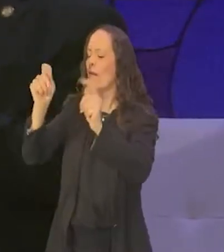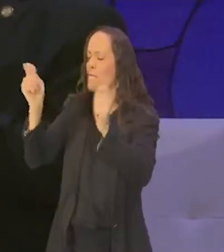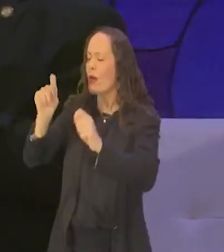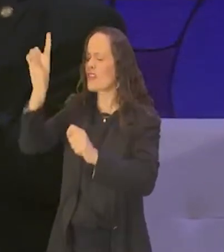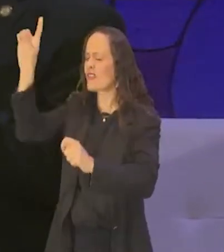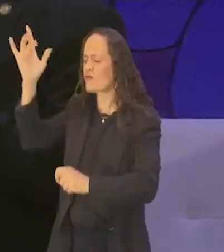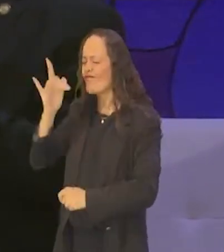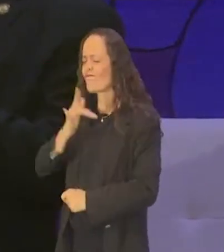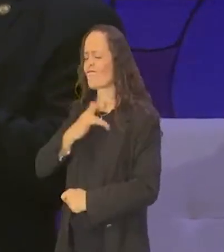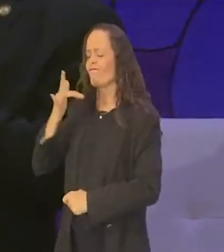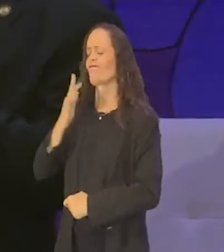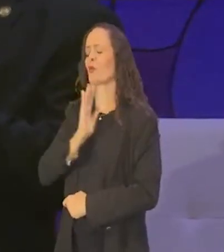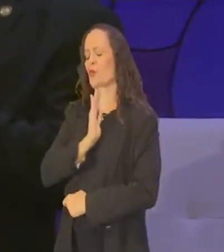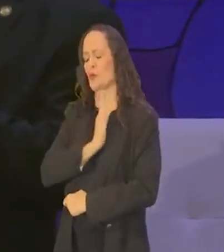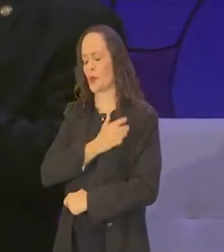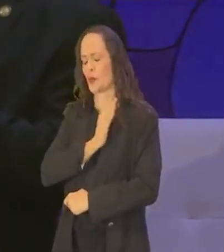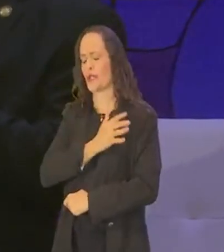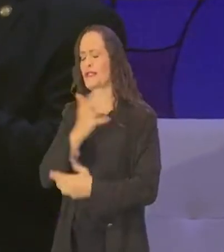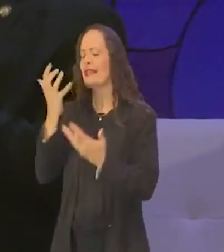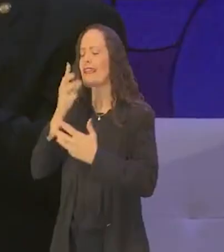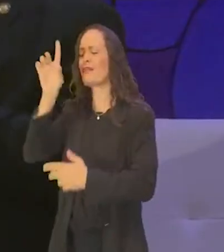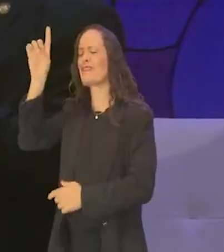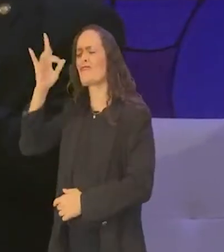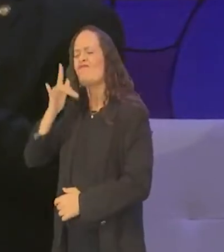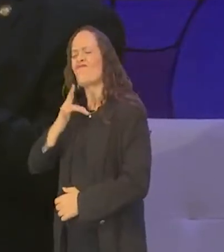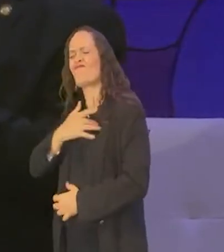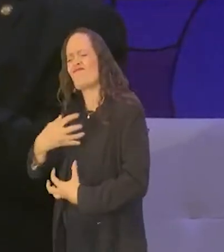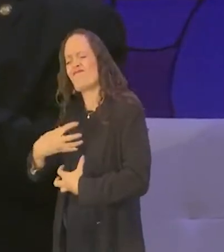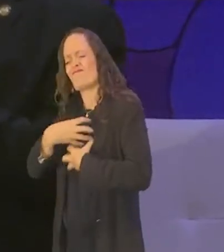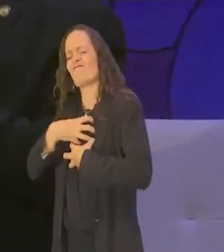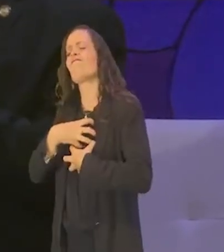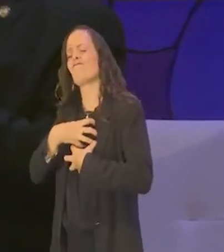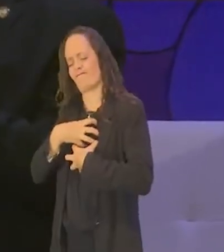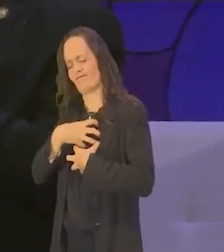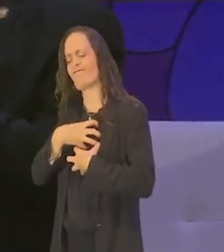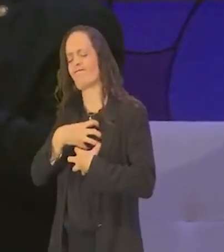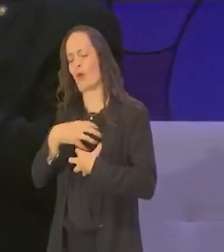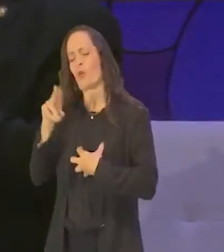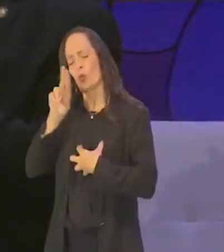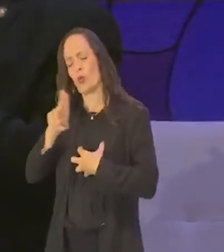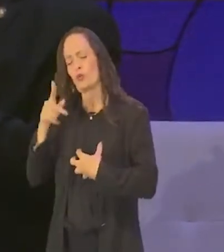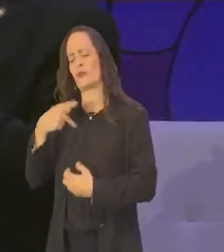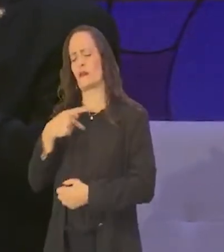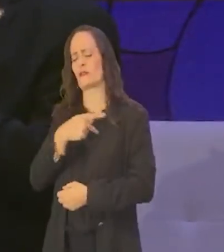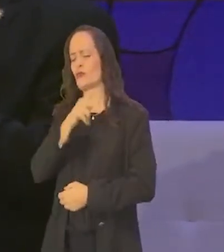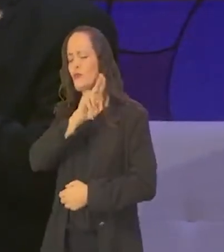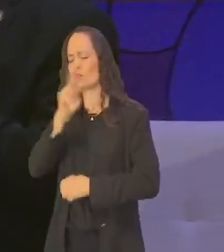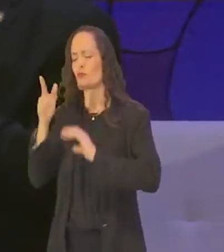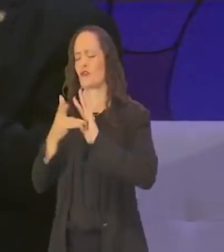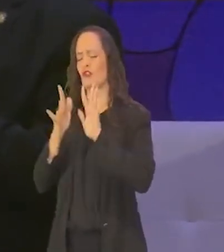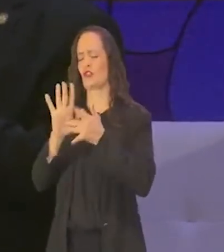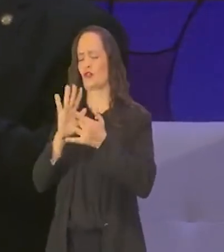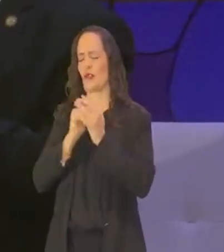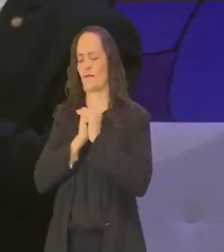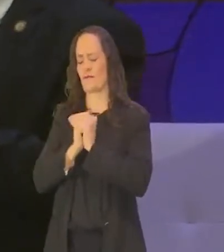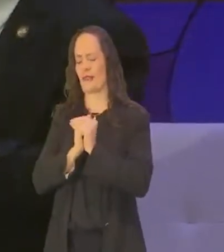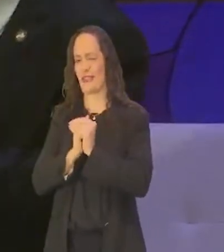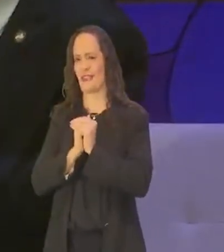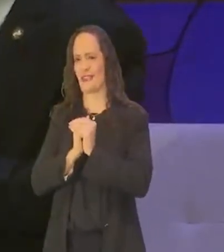nosso coração. Queremos ouvir a tua voz através da vida do teu servo, em nome de Jesus,